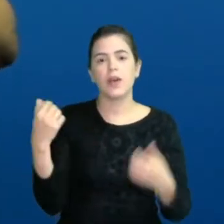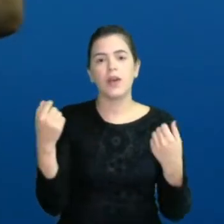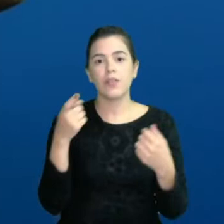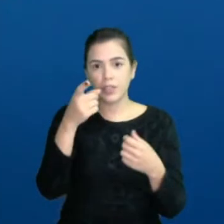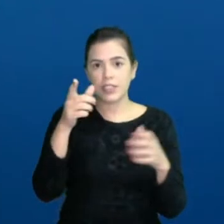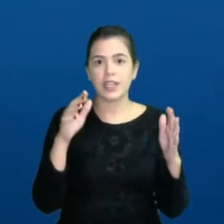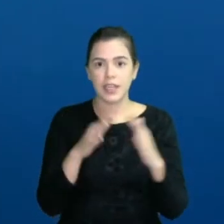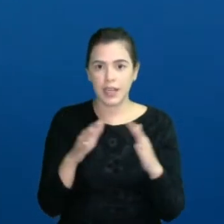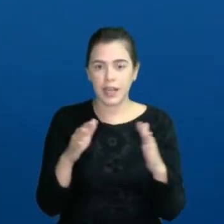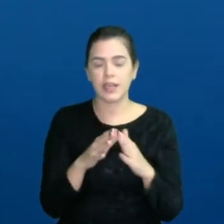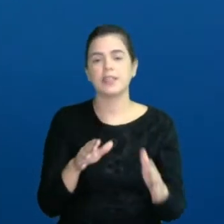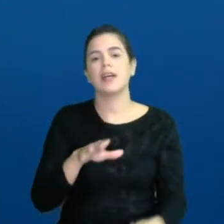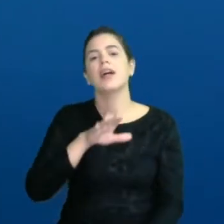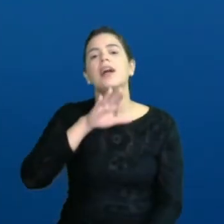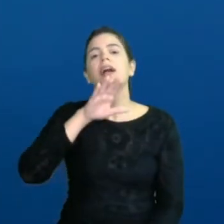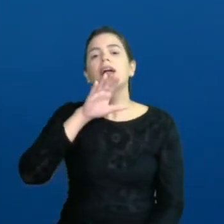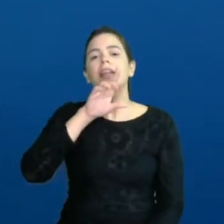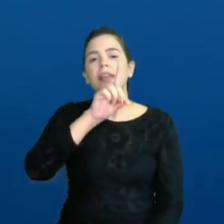em casa.